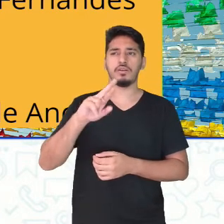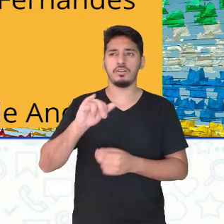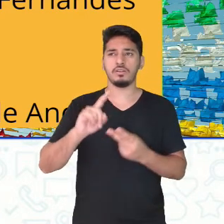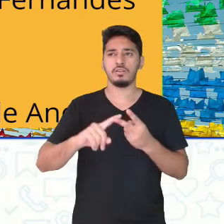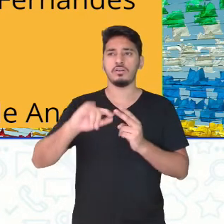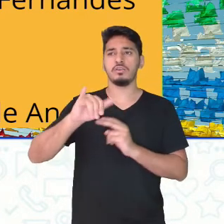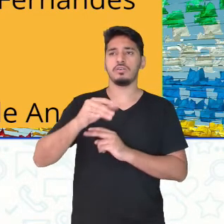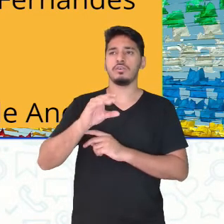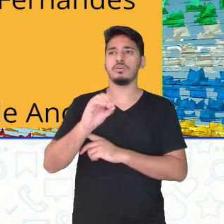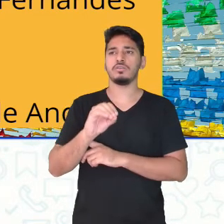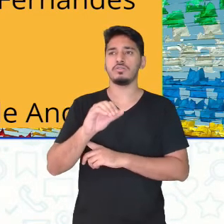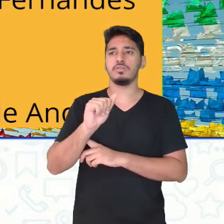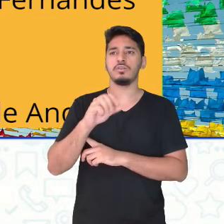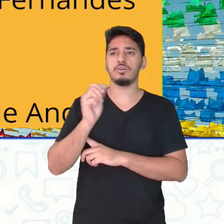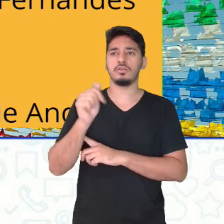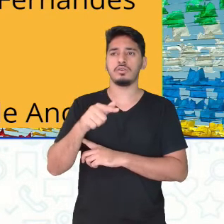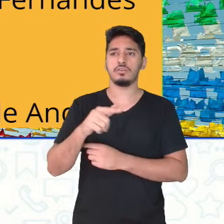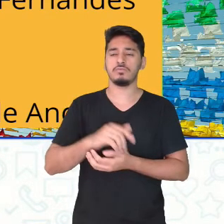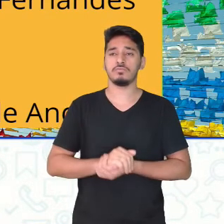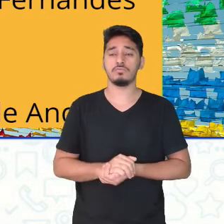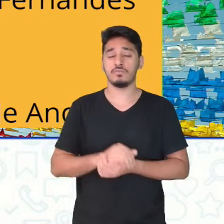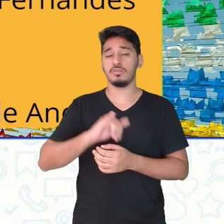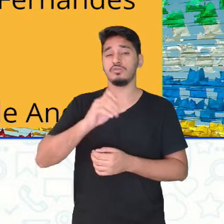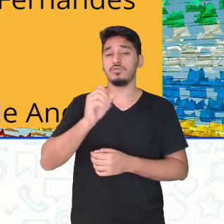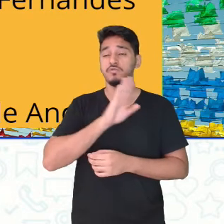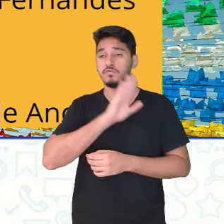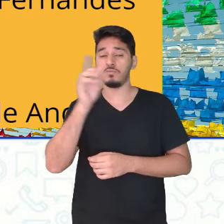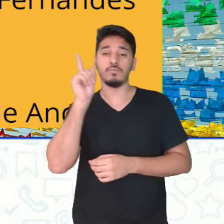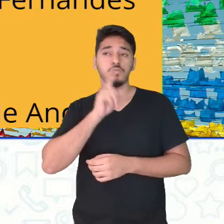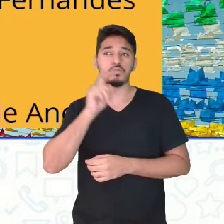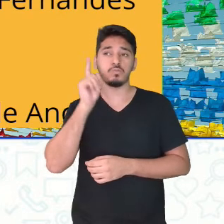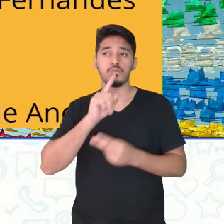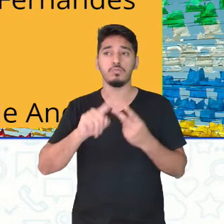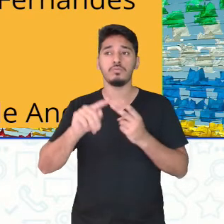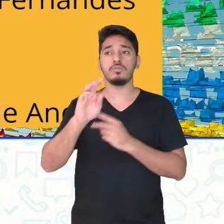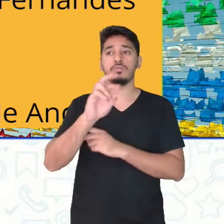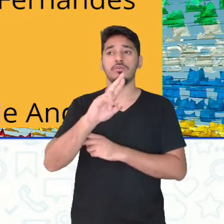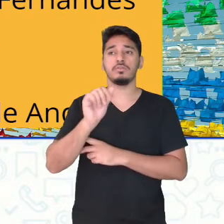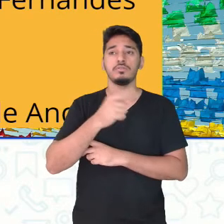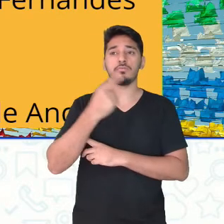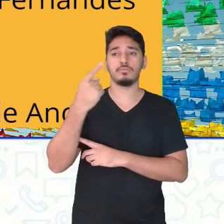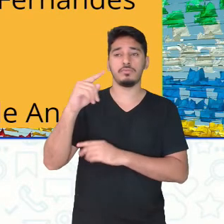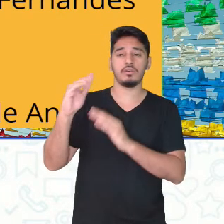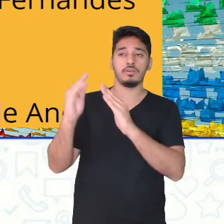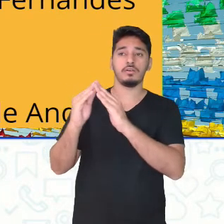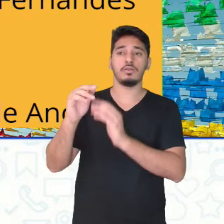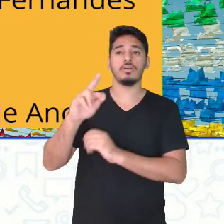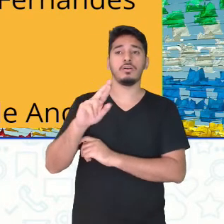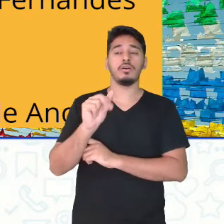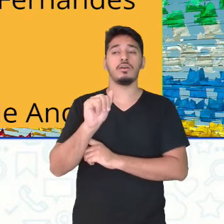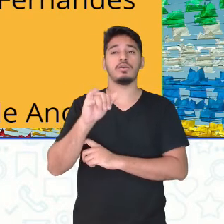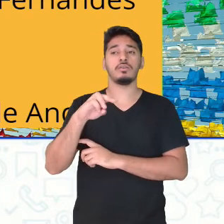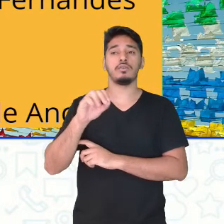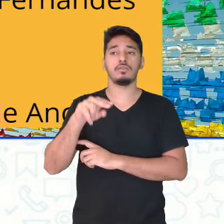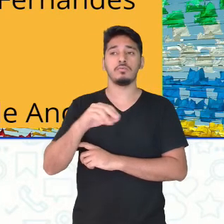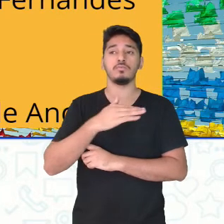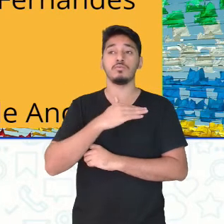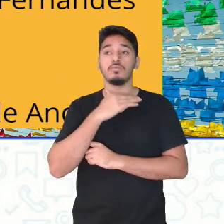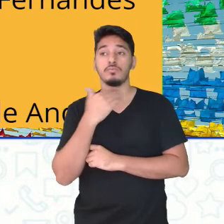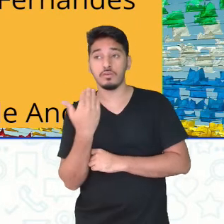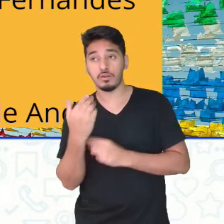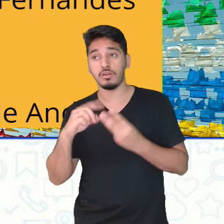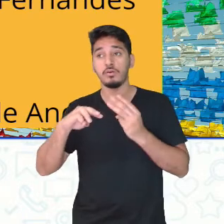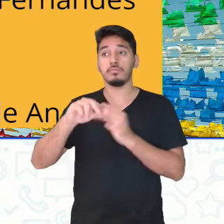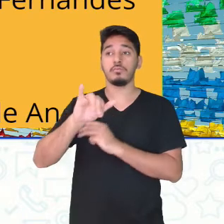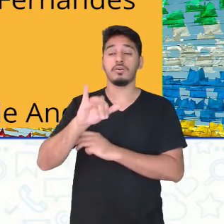Lili, que não amava ninguém. João foi para os Estados Unidos, Teresa para o convento, Raimundo morreu de desastre, Maria ficou para a